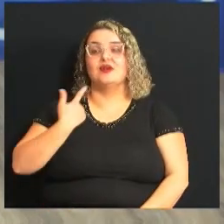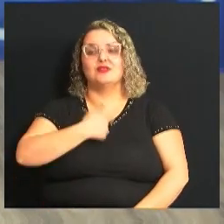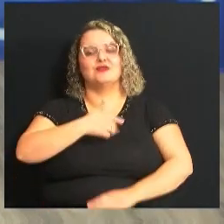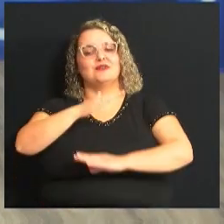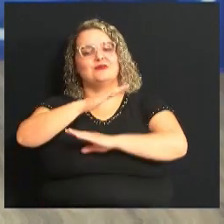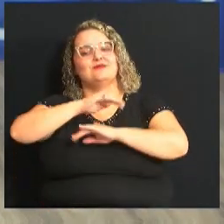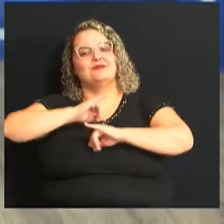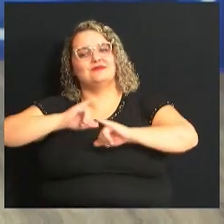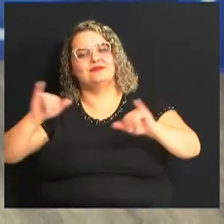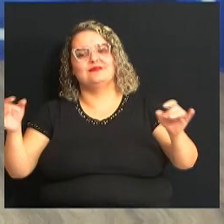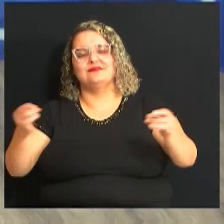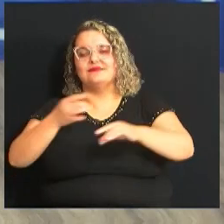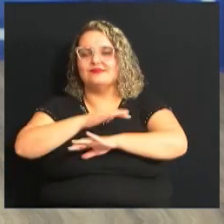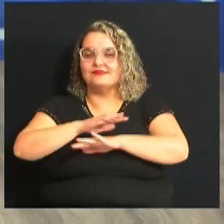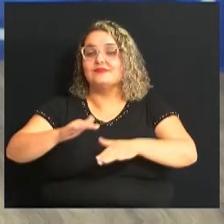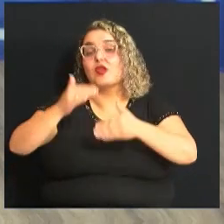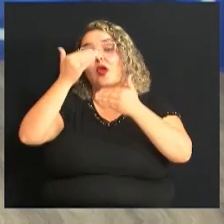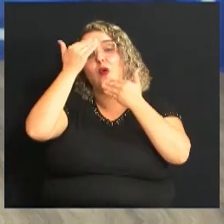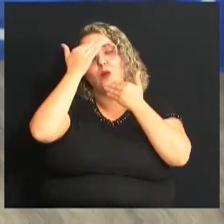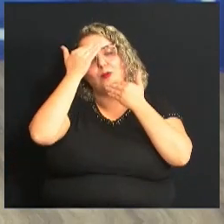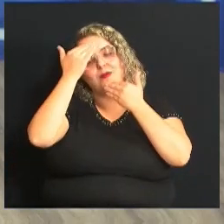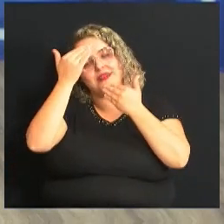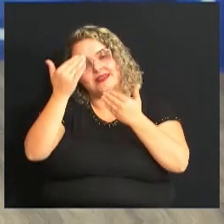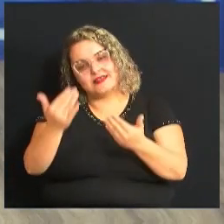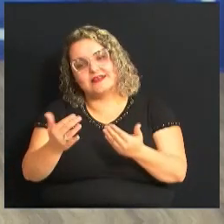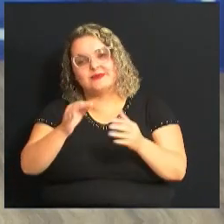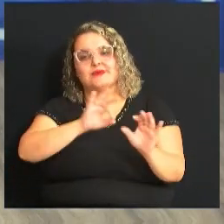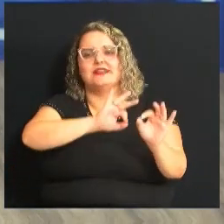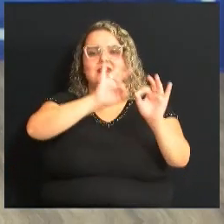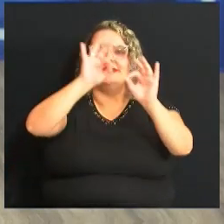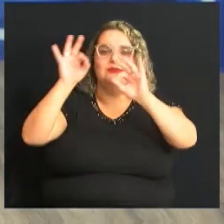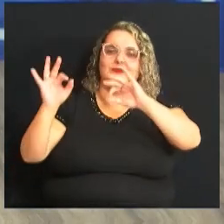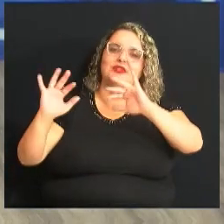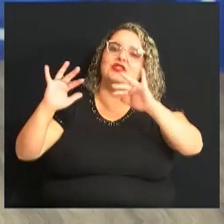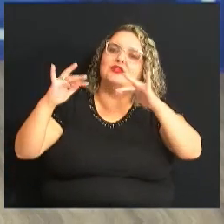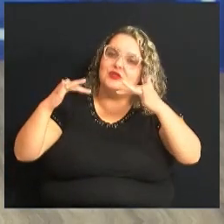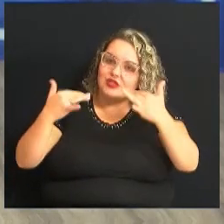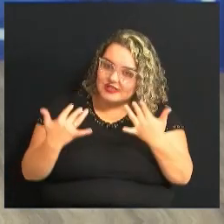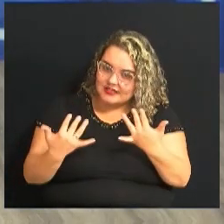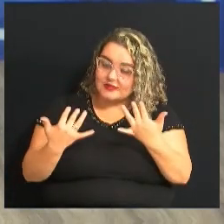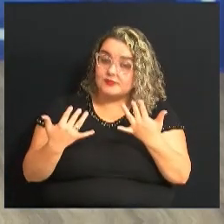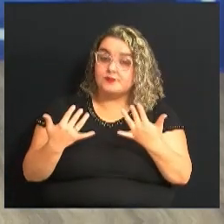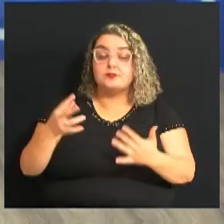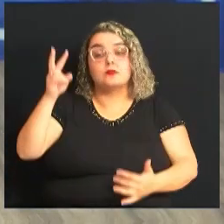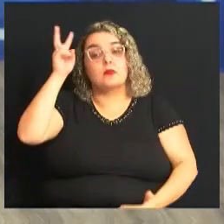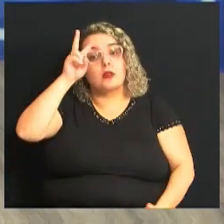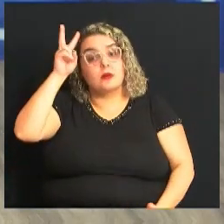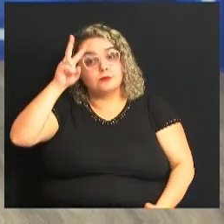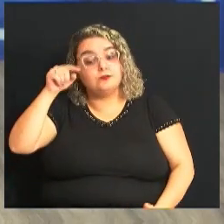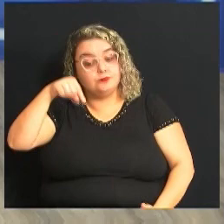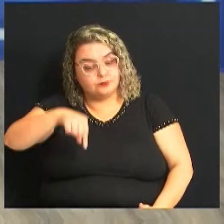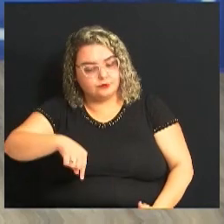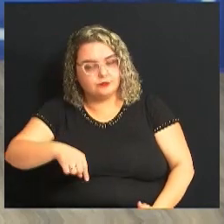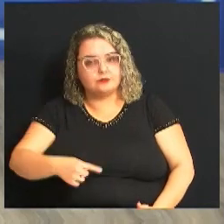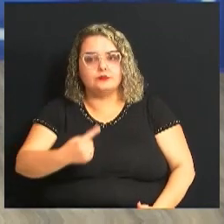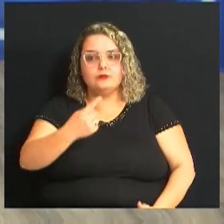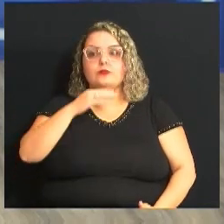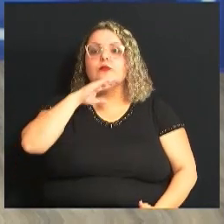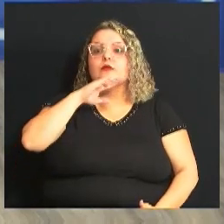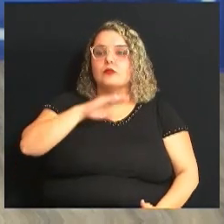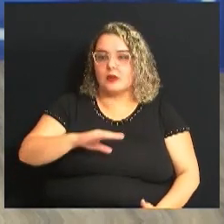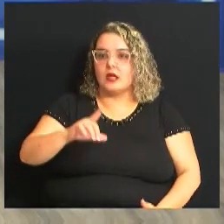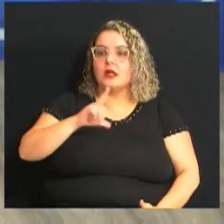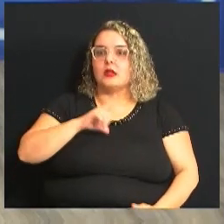Notícia fica por aqui. Muito obrigado pela sua companhia, pela sua audiência. Lembrando que agora, 13h, tem o